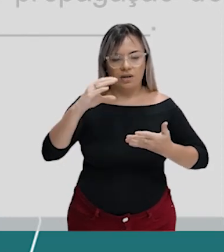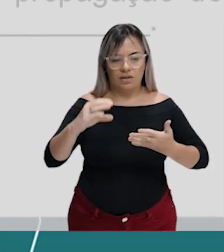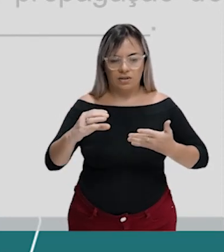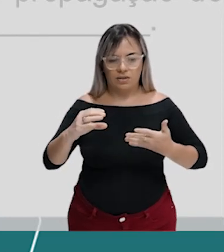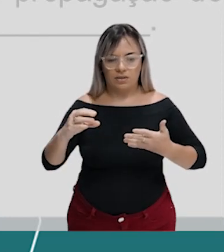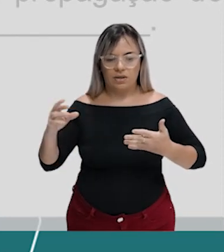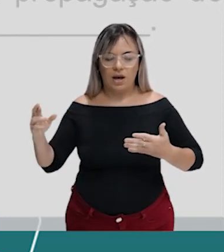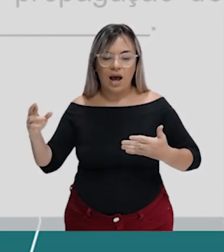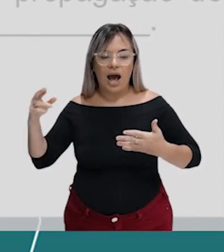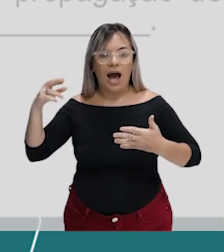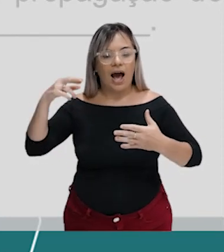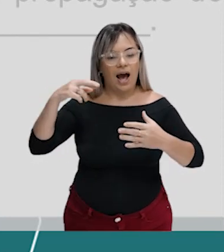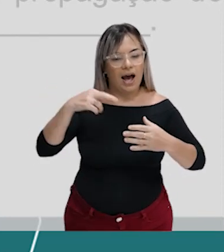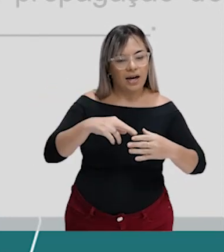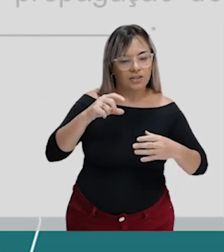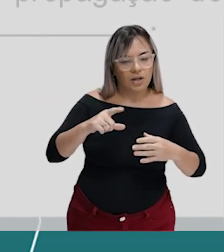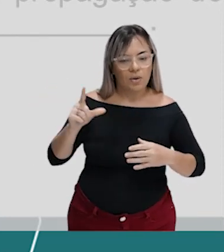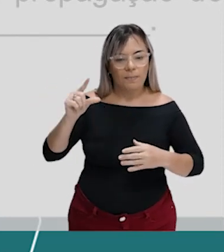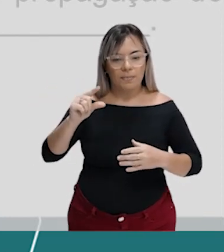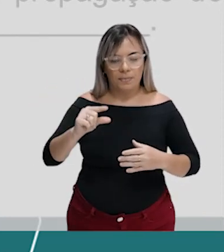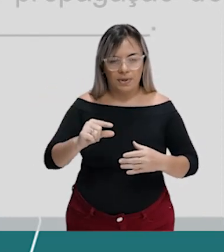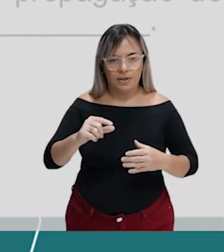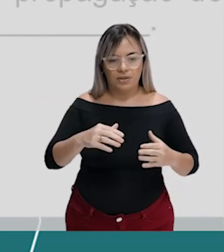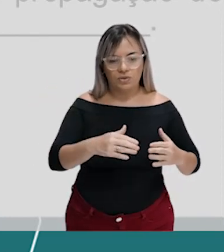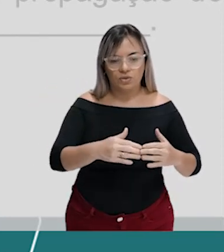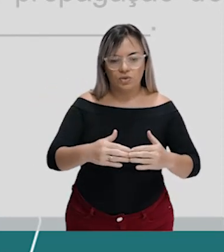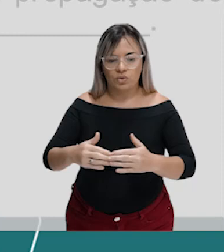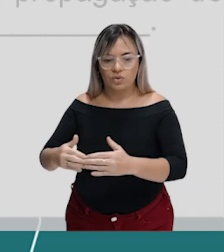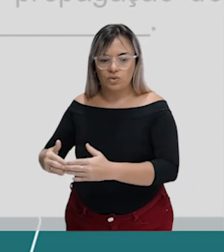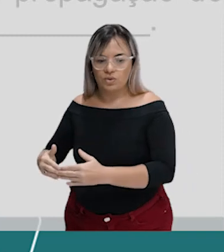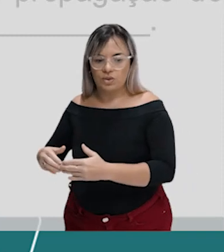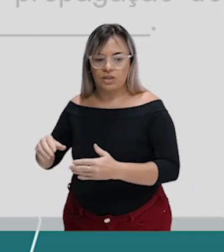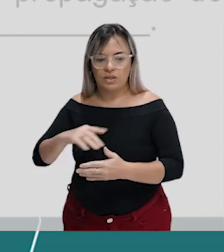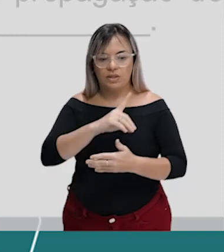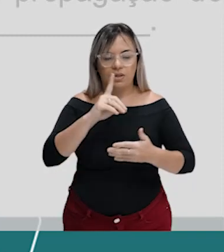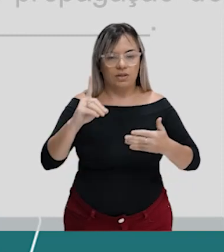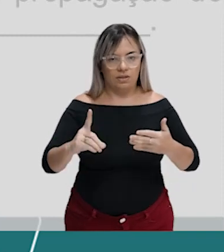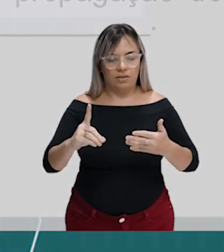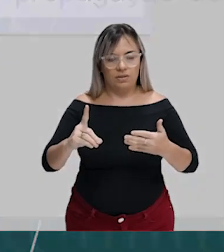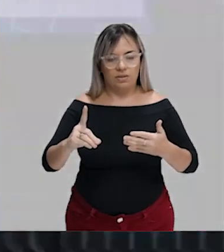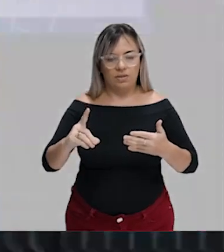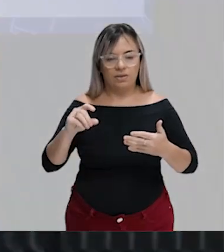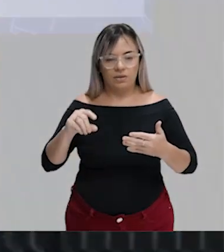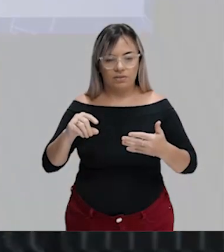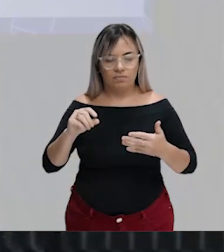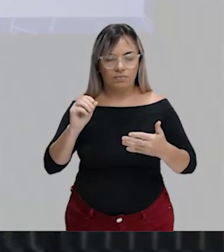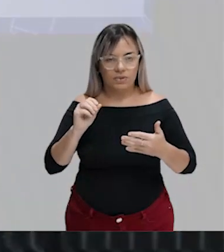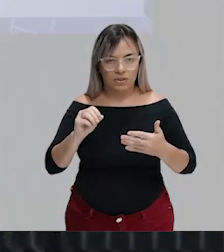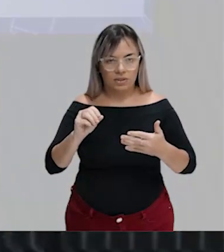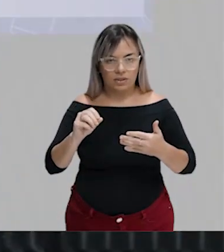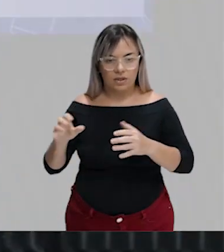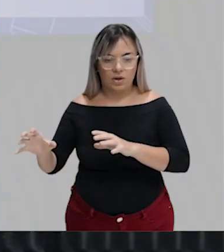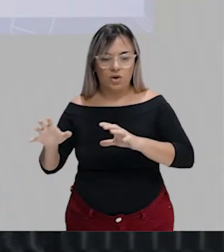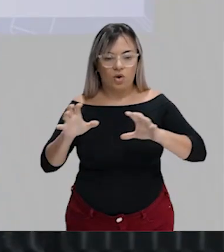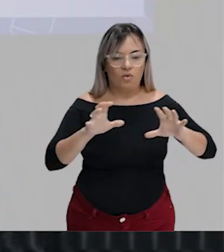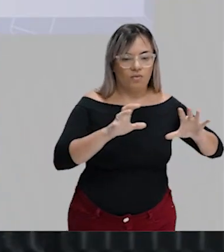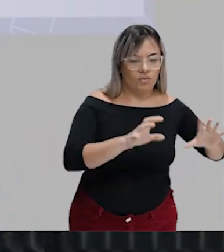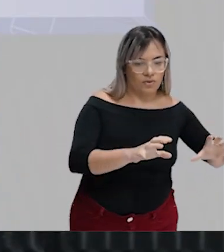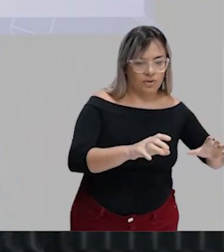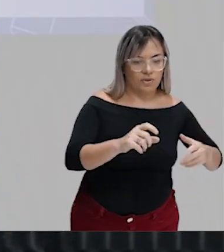condução. E na letra E, condução mais irradiação. Percebam o seguinte: a questão está falando sobre